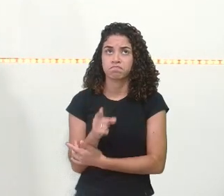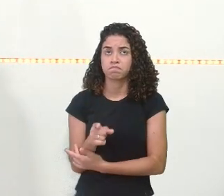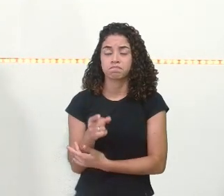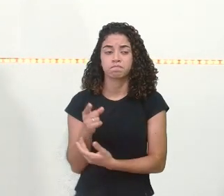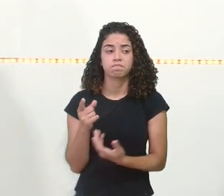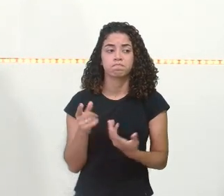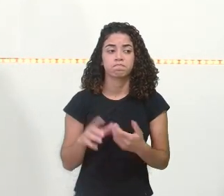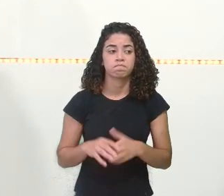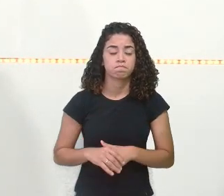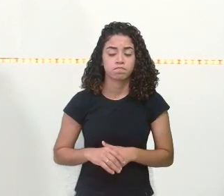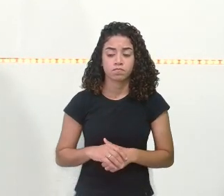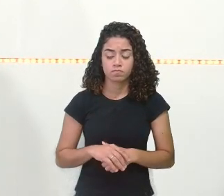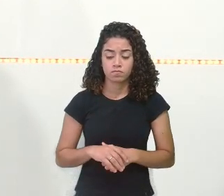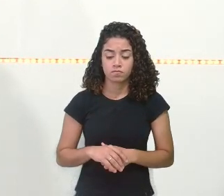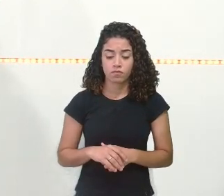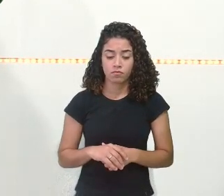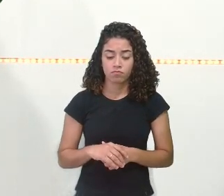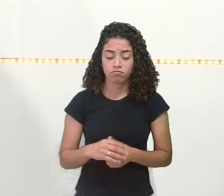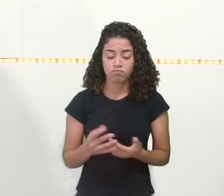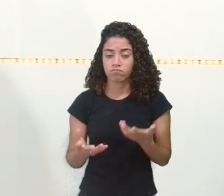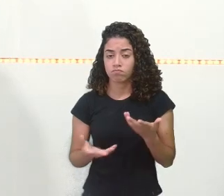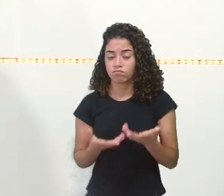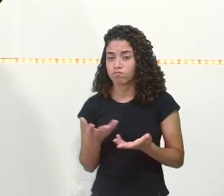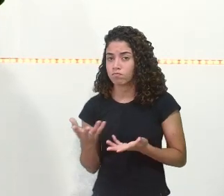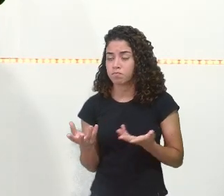com um determinado tipo de